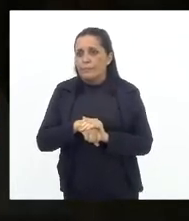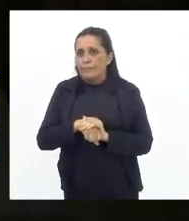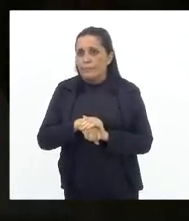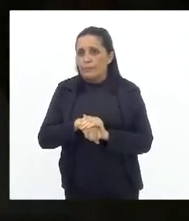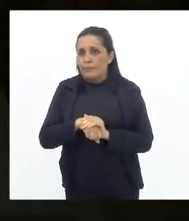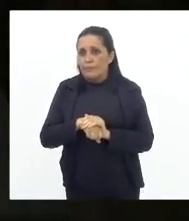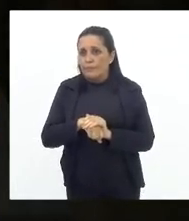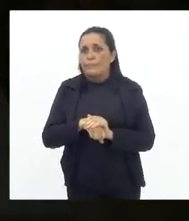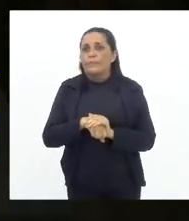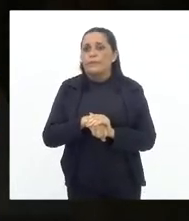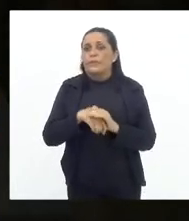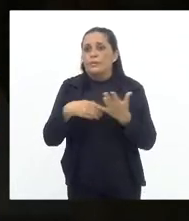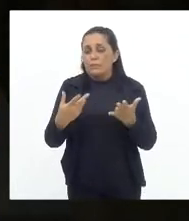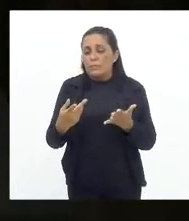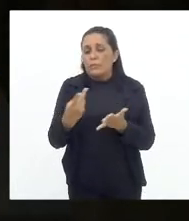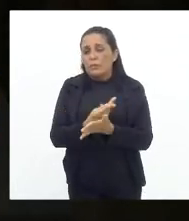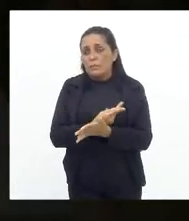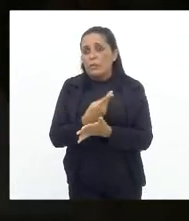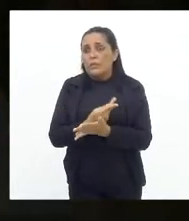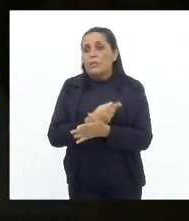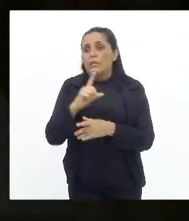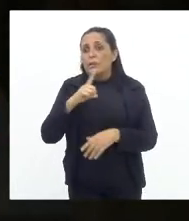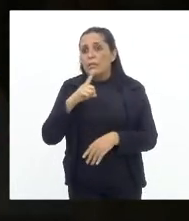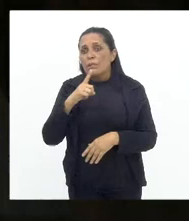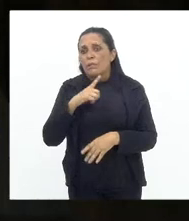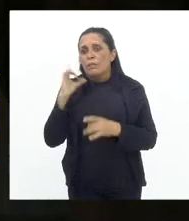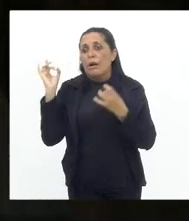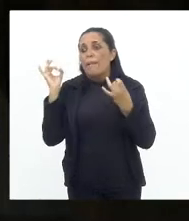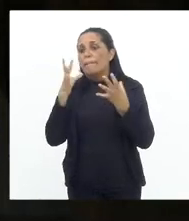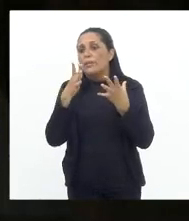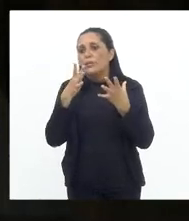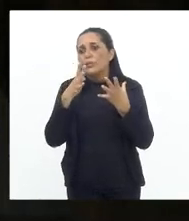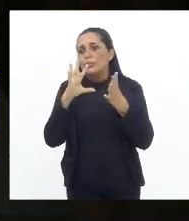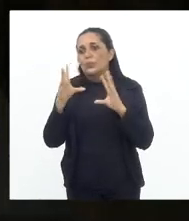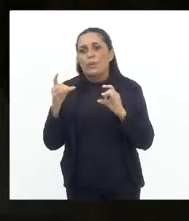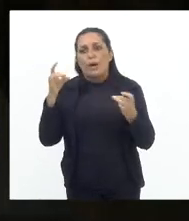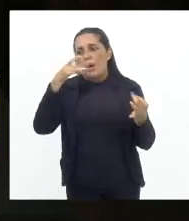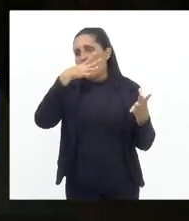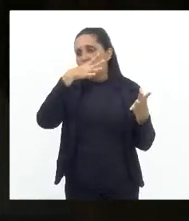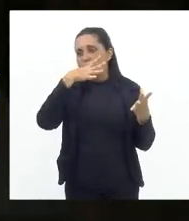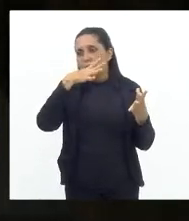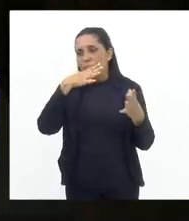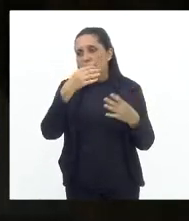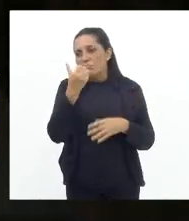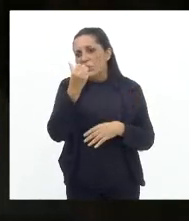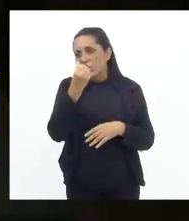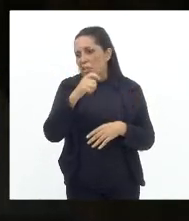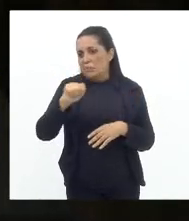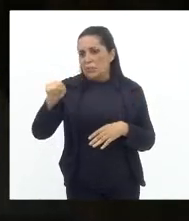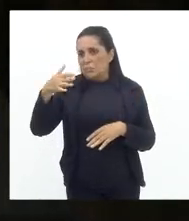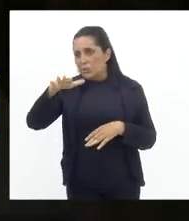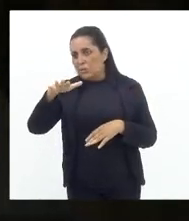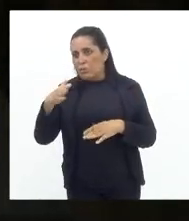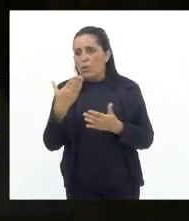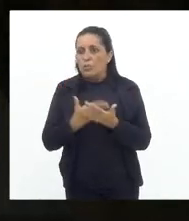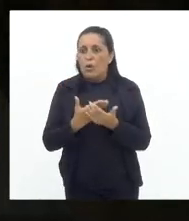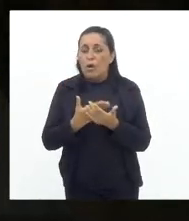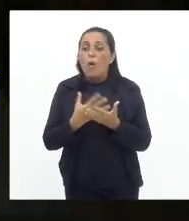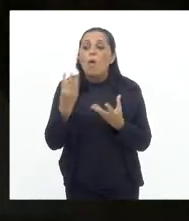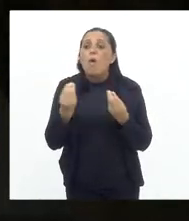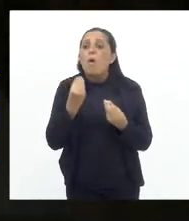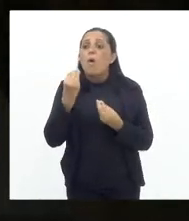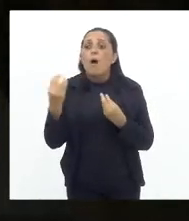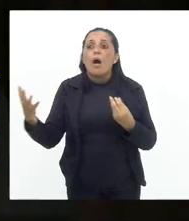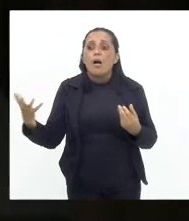o infracional têm em comum o fato de terem abandonado a escola alumínio seis meses então resgatar